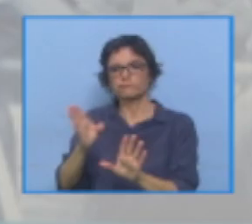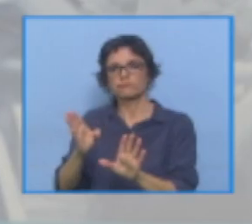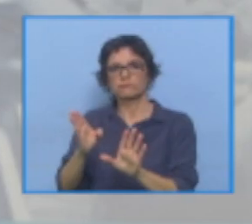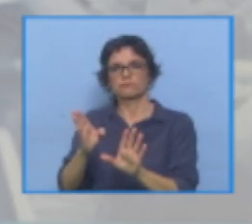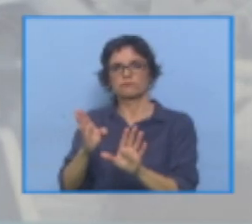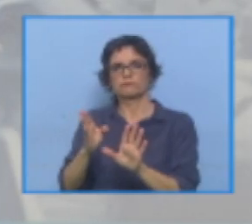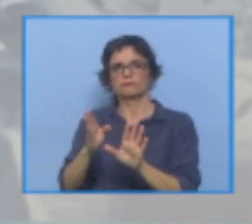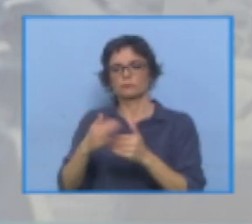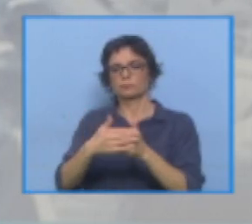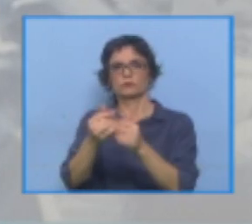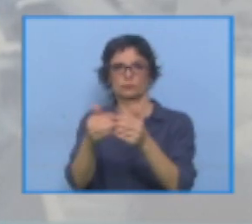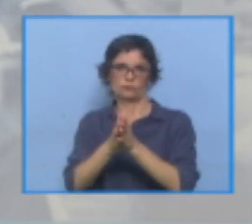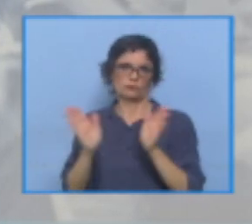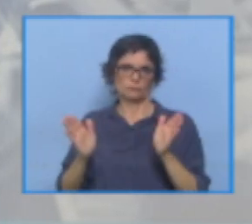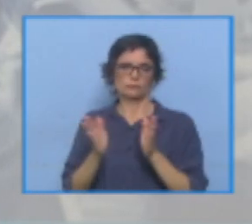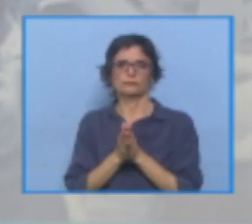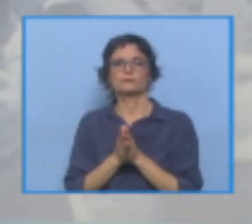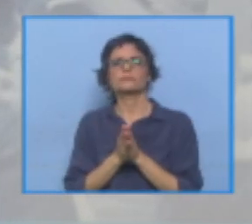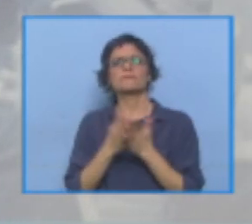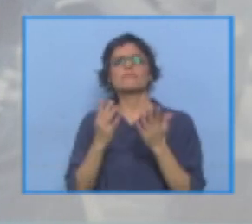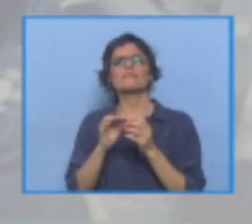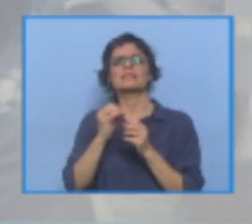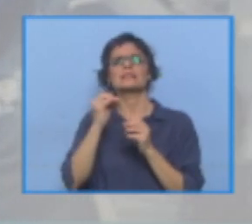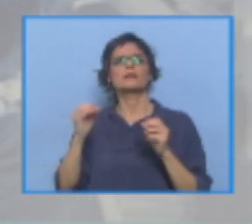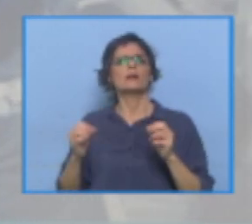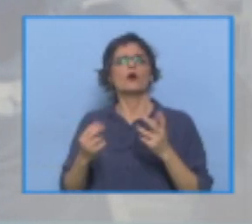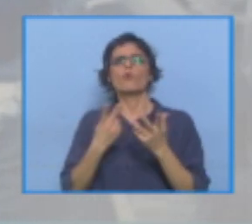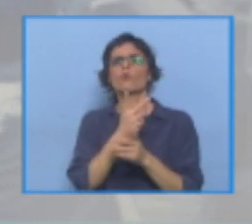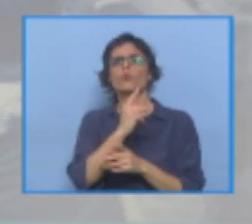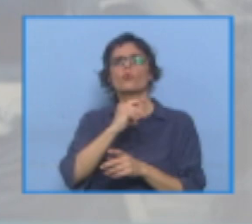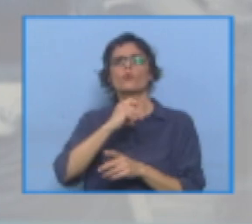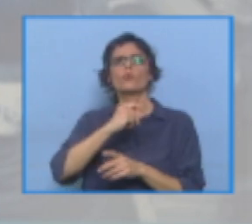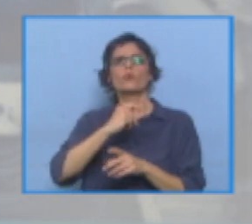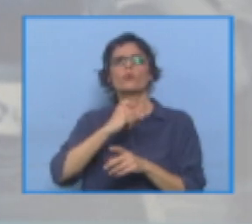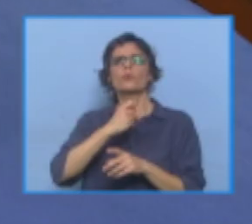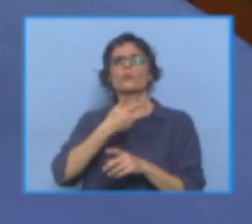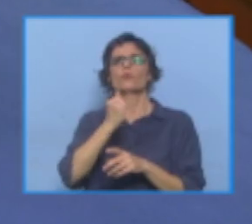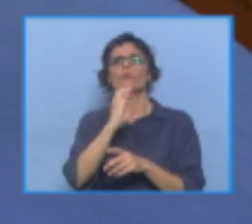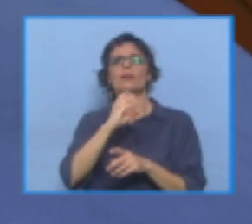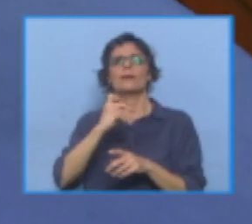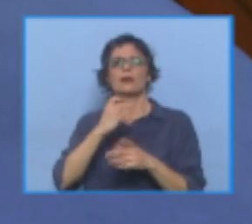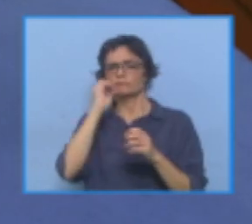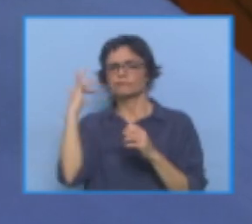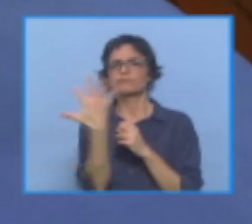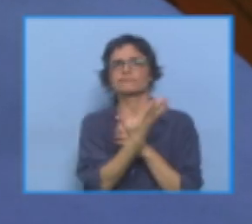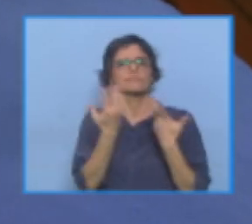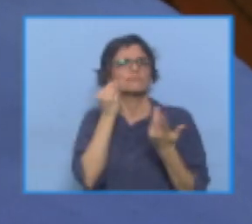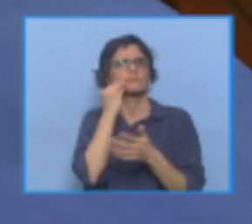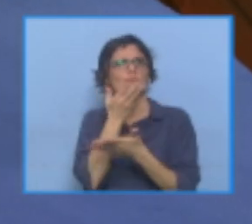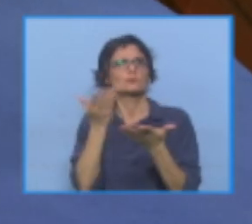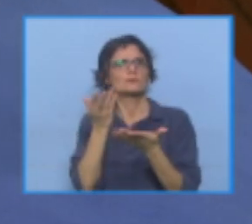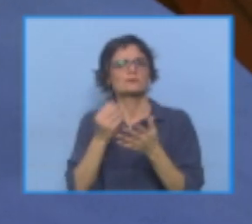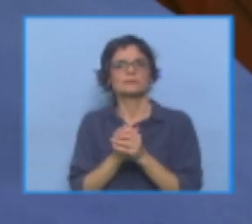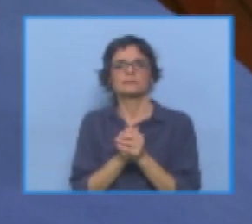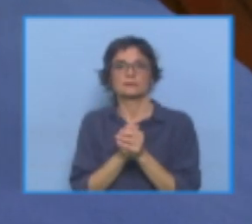casos. Como é que era o ambiente à volta do Vaticano? Havia grupos, manifestação? À volta do Vaticano houve vou-lhe chamar